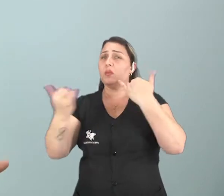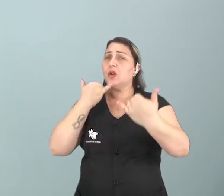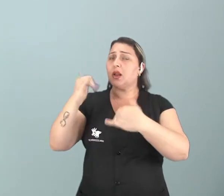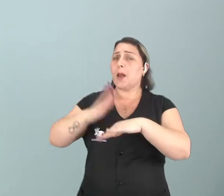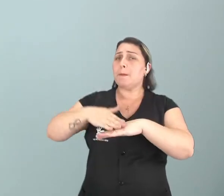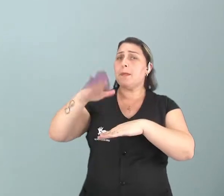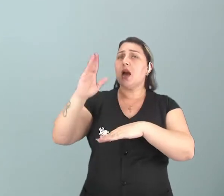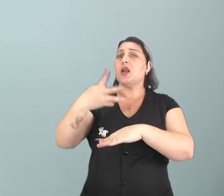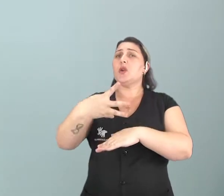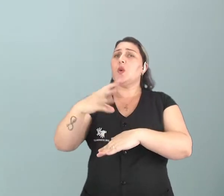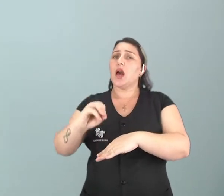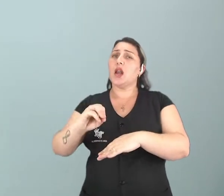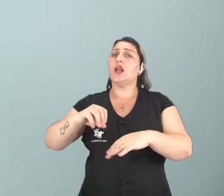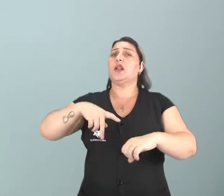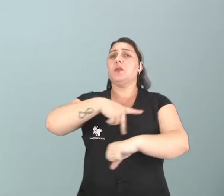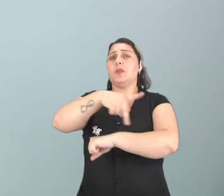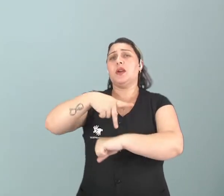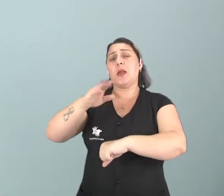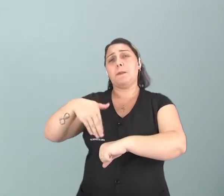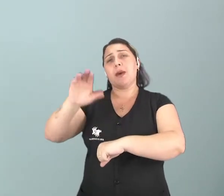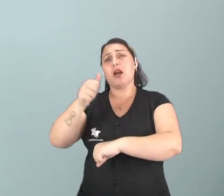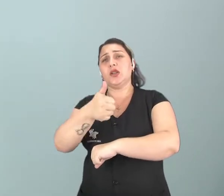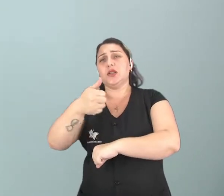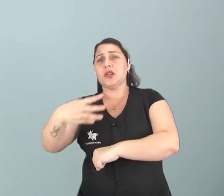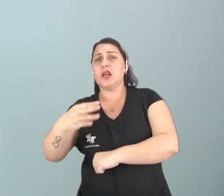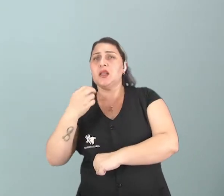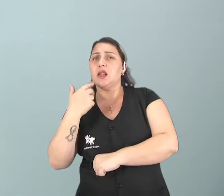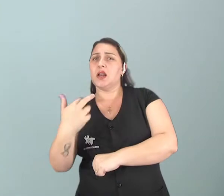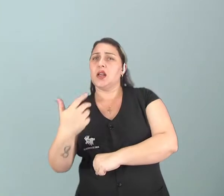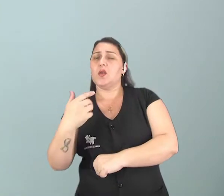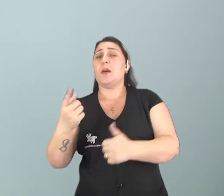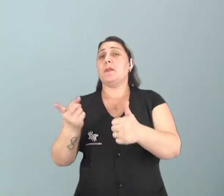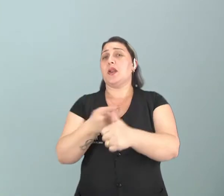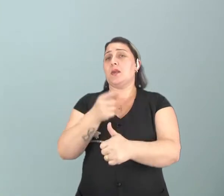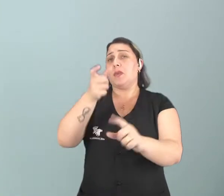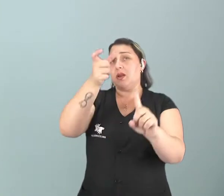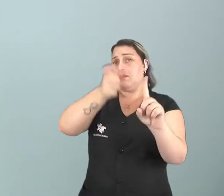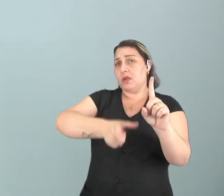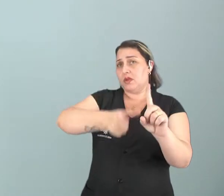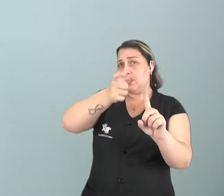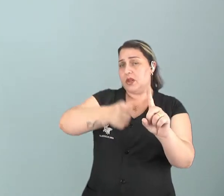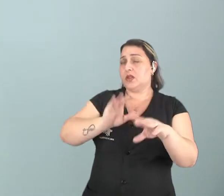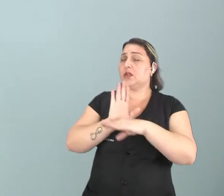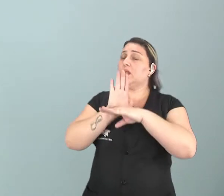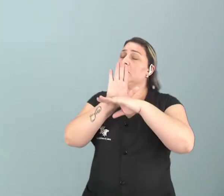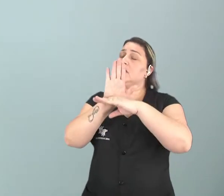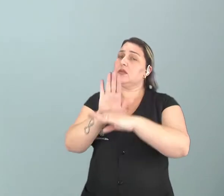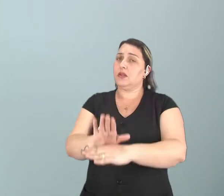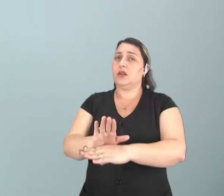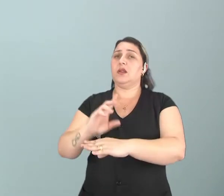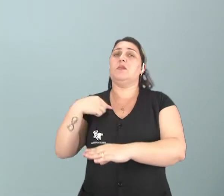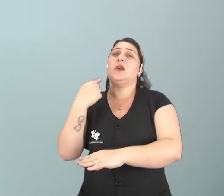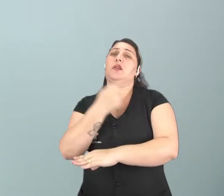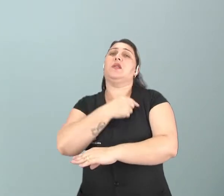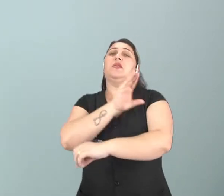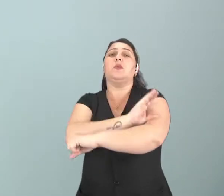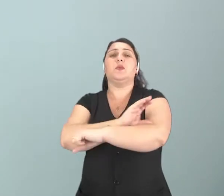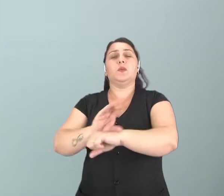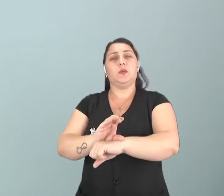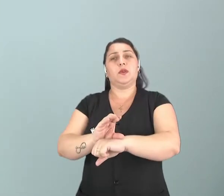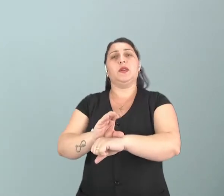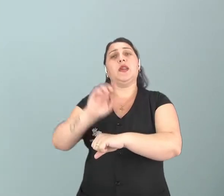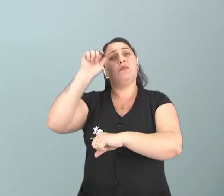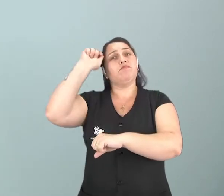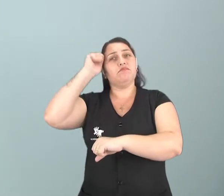40 países, em mais de 13 línguas. Então a gente já tem a primeira personalidade que contribuiu muito para a nossa cultura e que